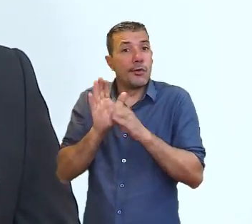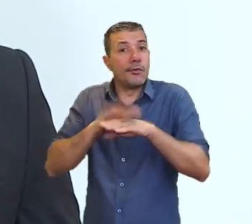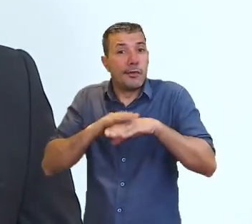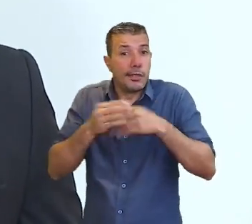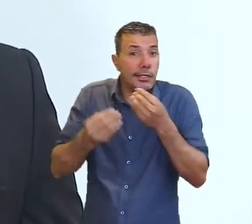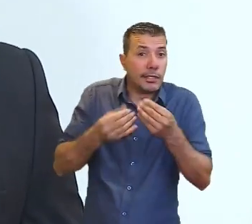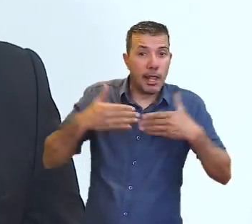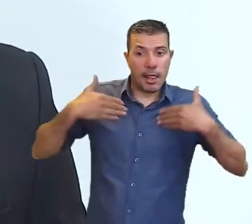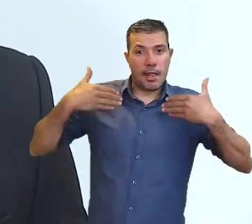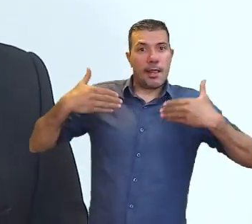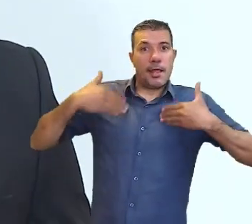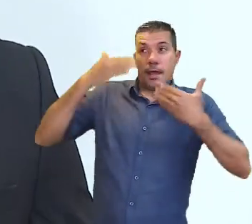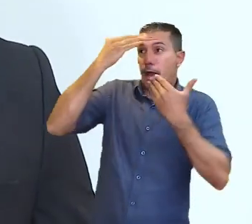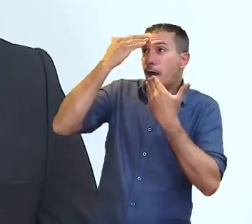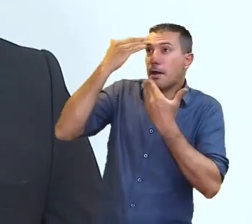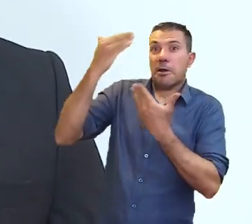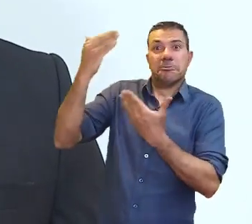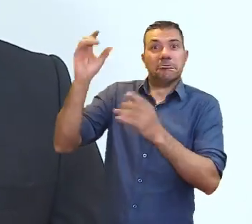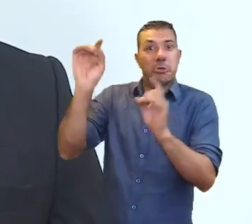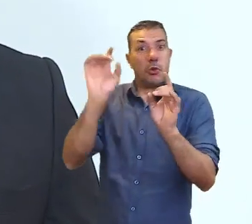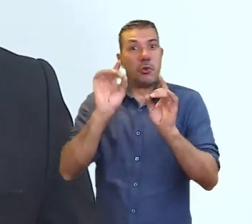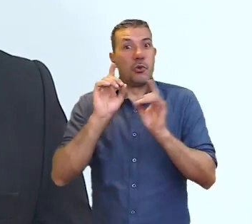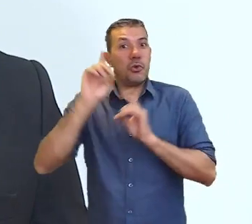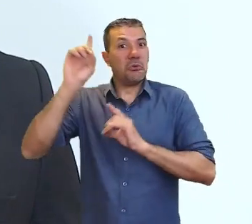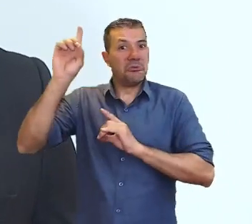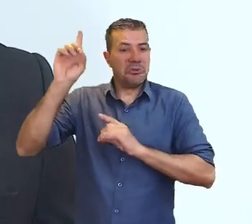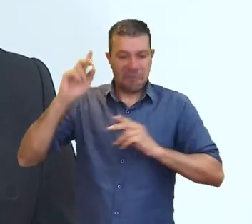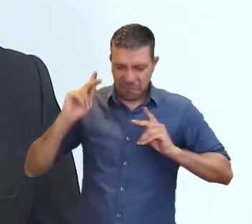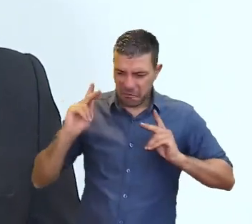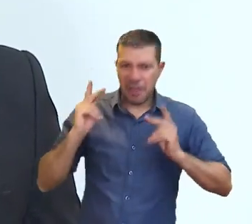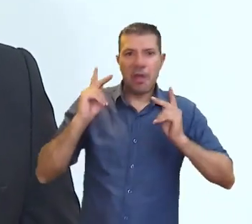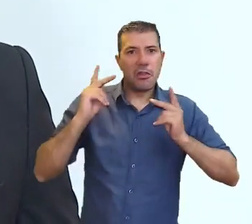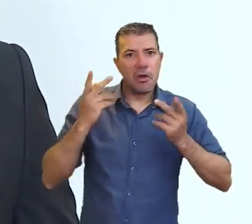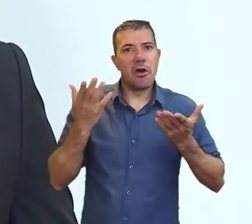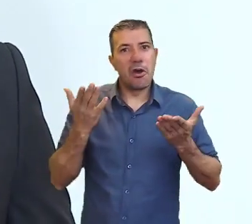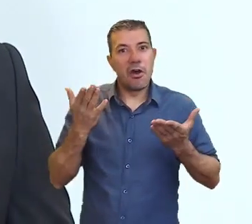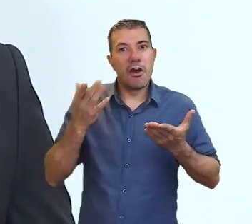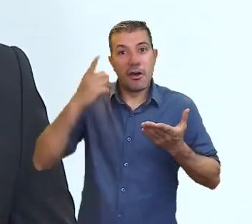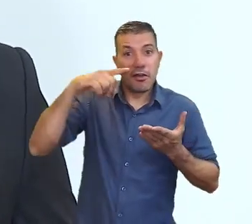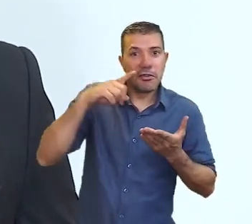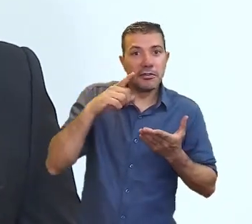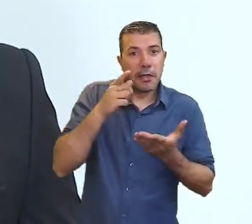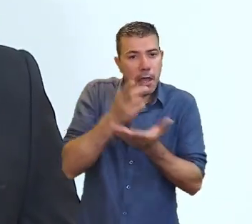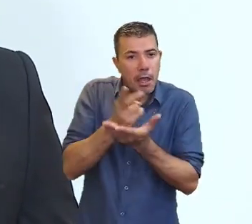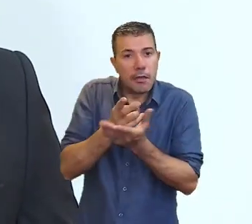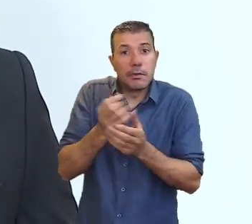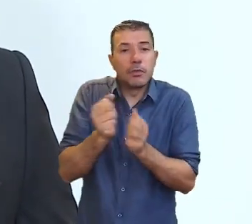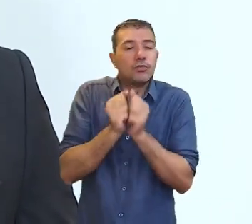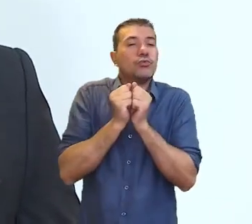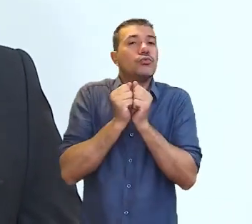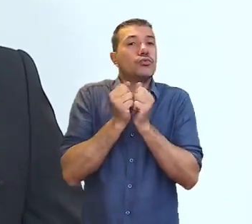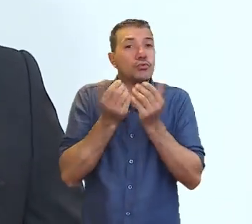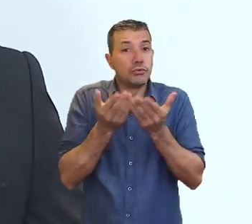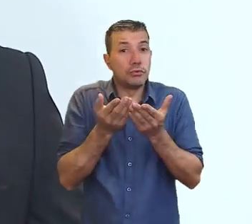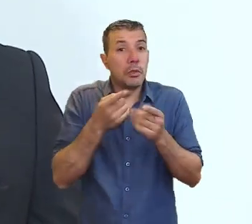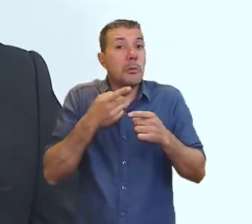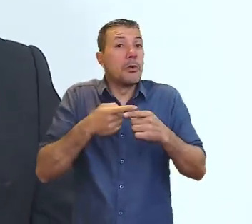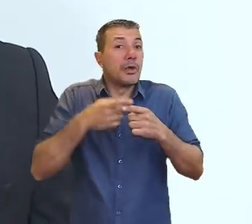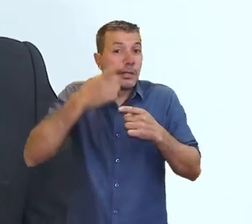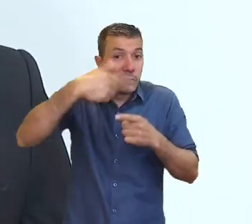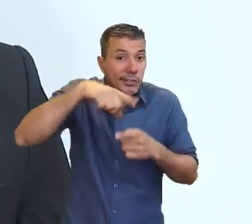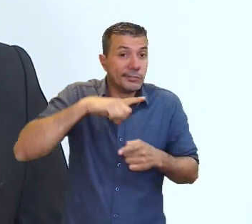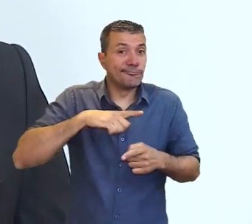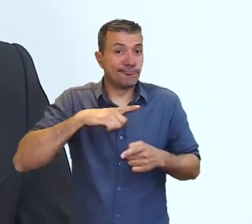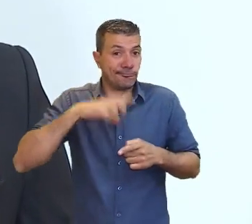de uma alegria, num agradecimento especial a Deus por uma vitória alcançada. Mas faça parte disso agora, porque nós temos